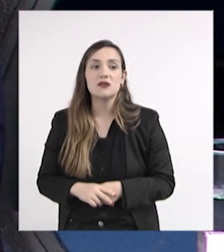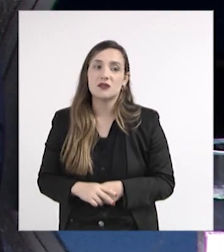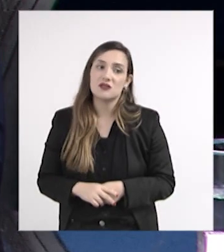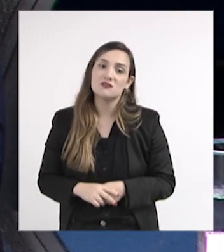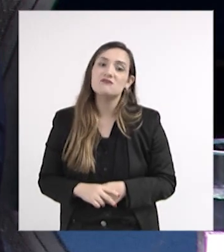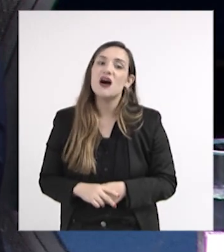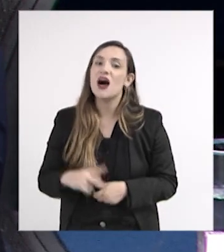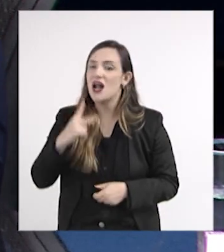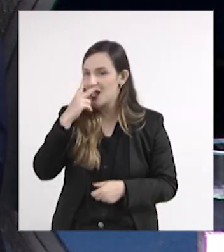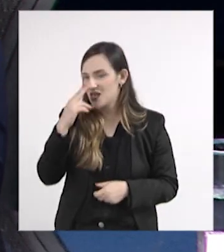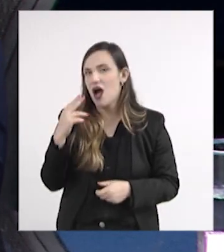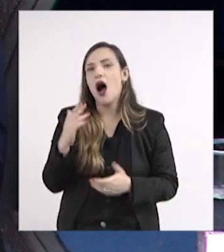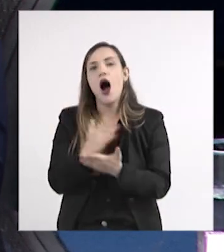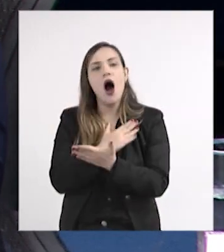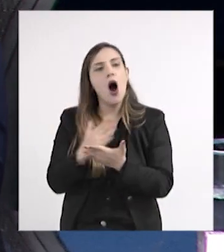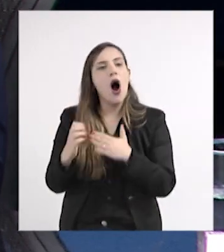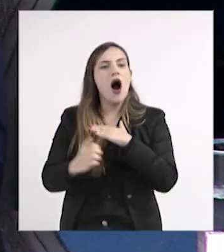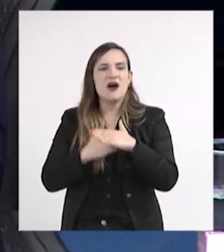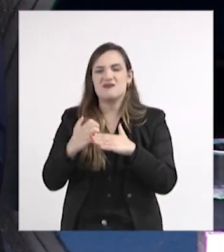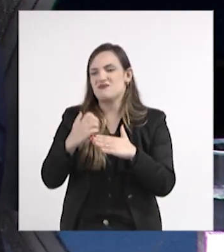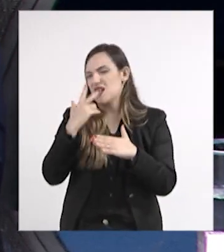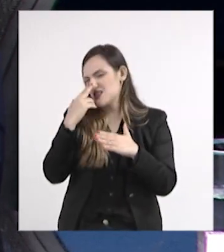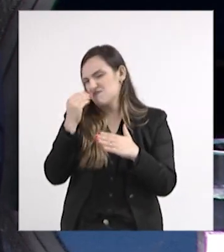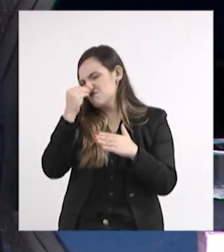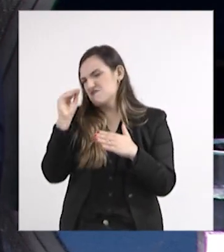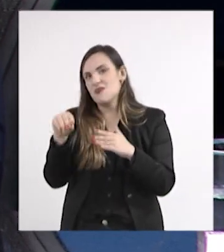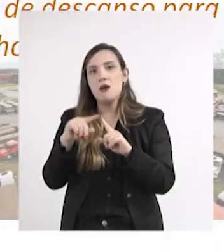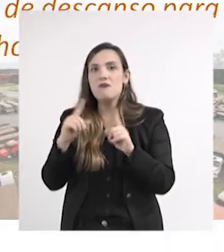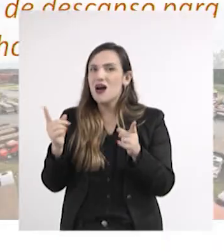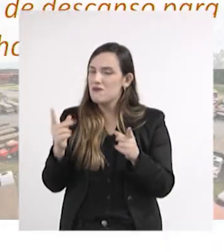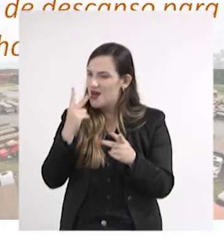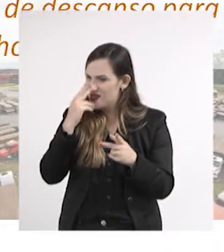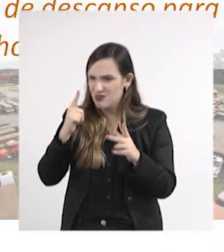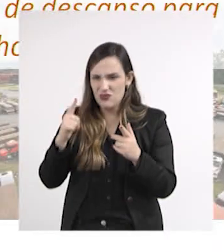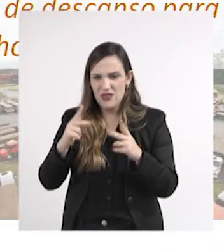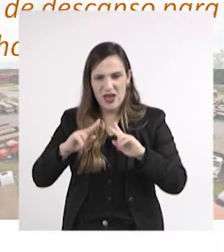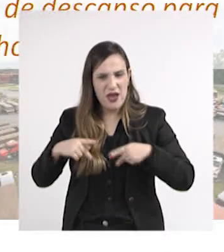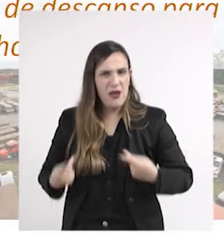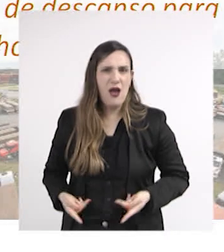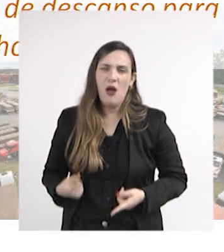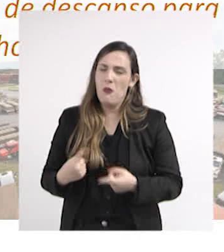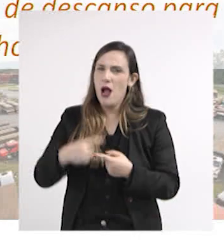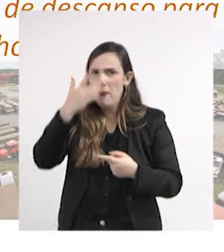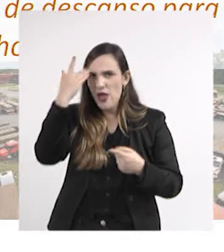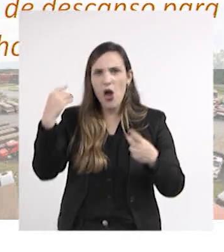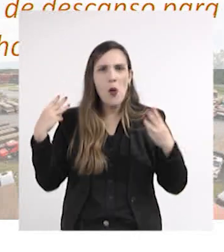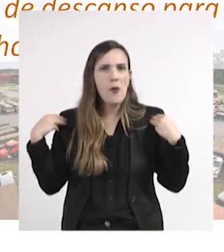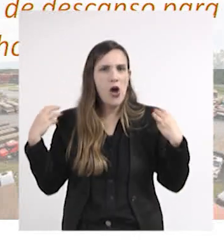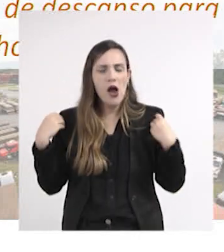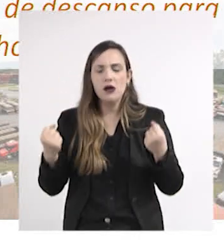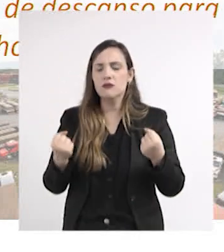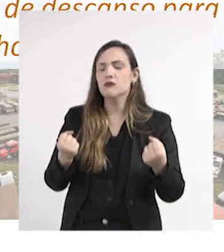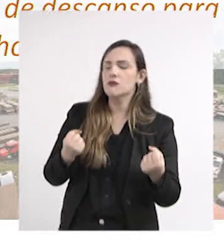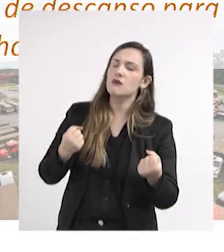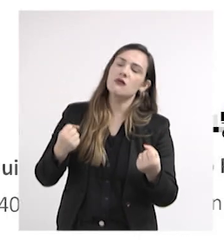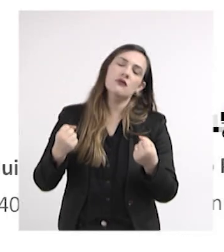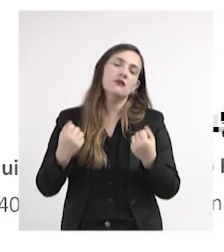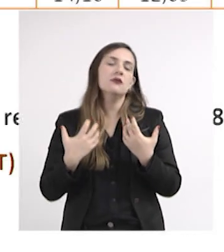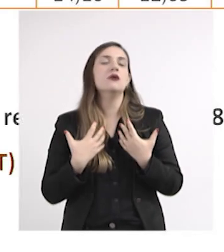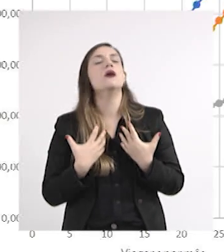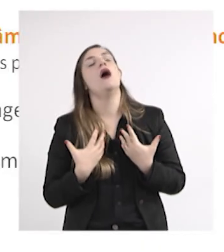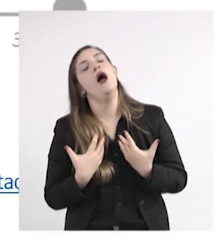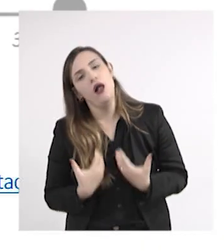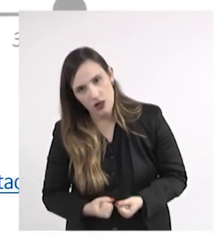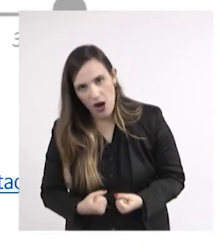desconsideração, até de desumanidade em relação àqueles que tanto laboram na operação dos nossos